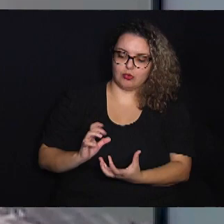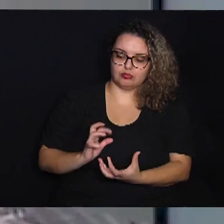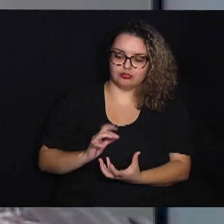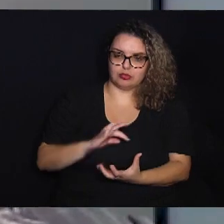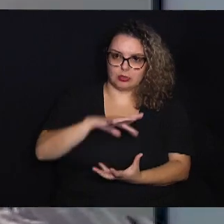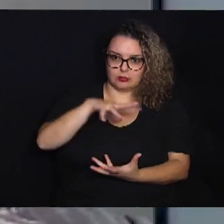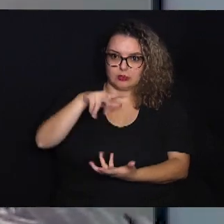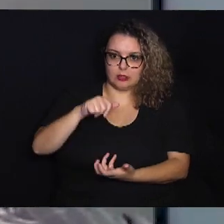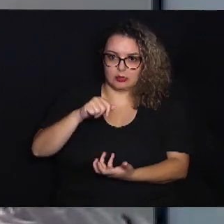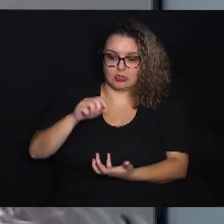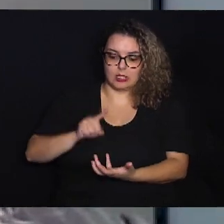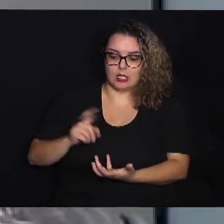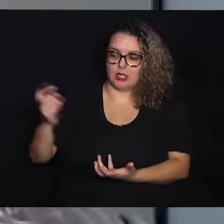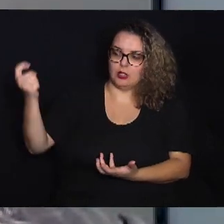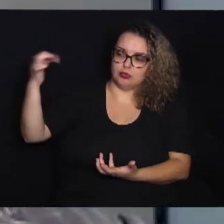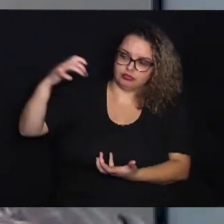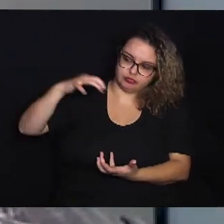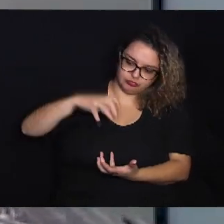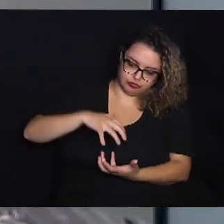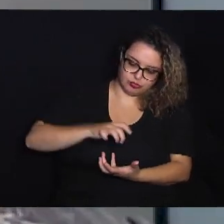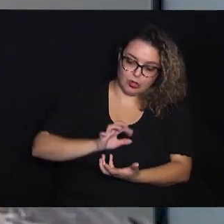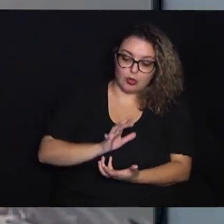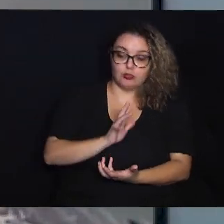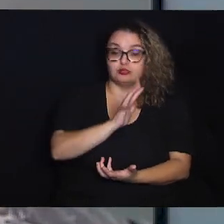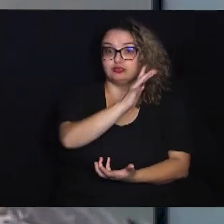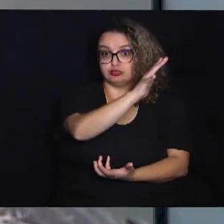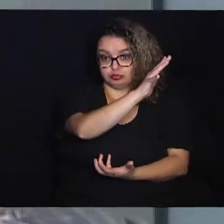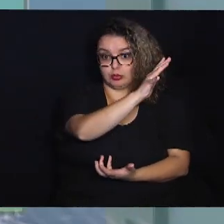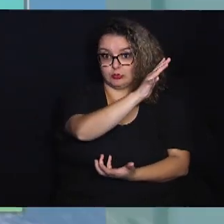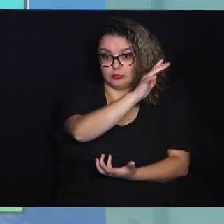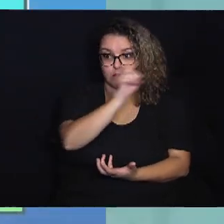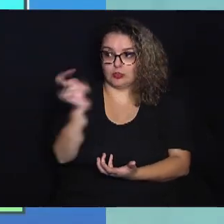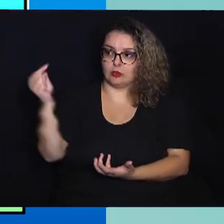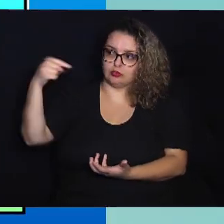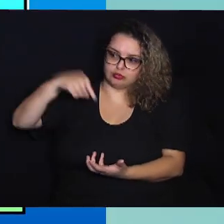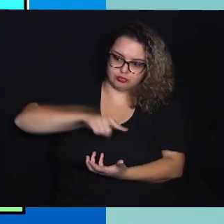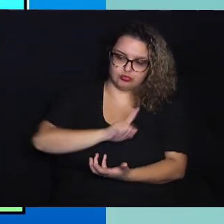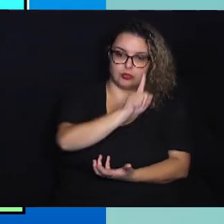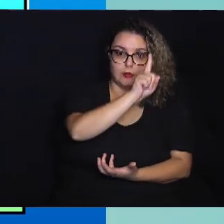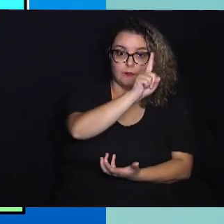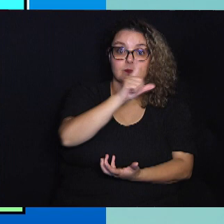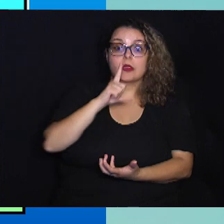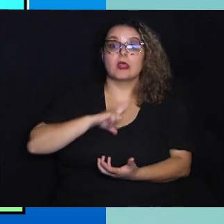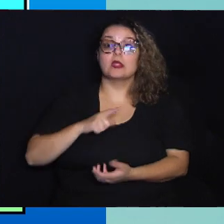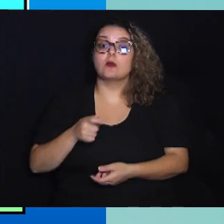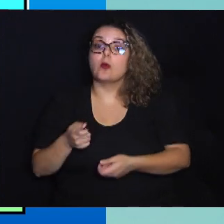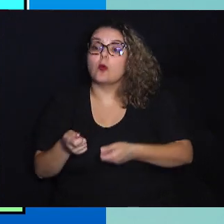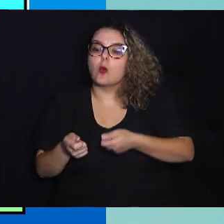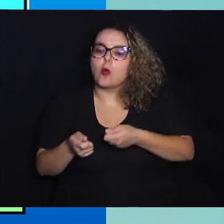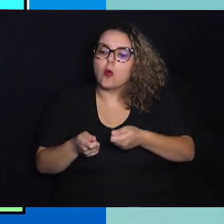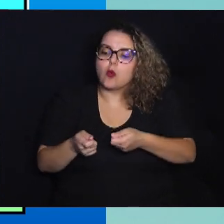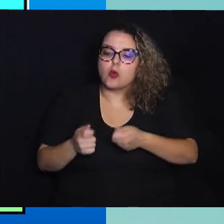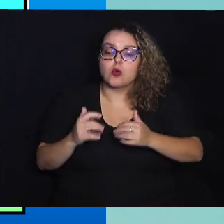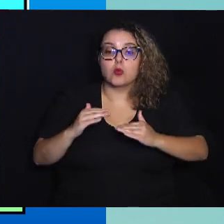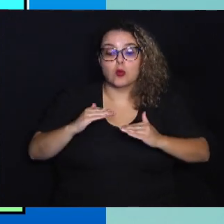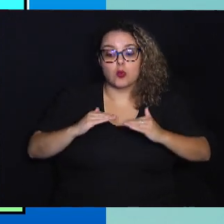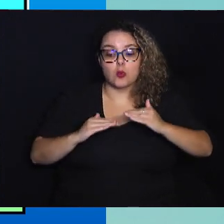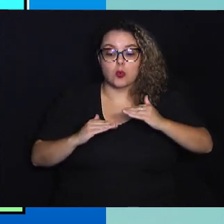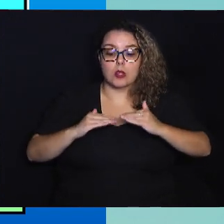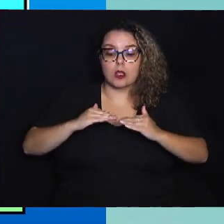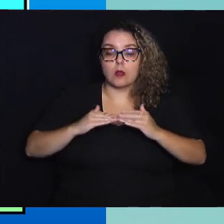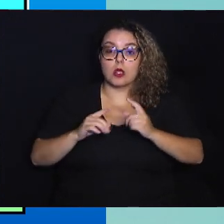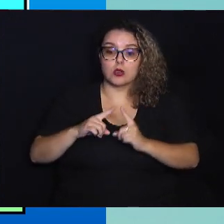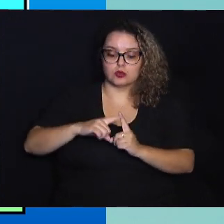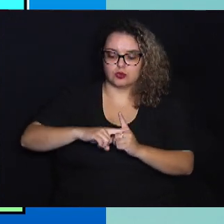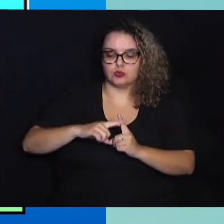atmosfera, ela deve sair de volta, né, para o espaço, né? E isso nós teríamos então um balanço